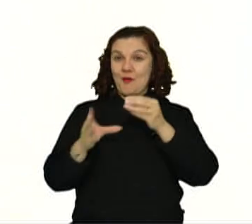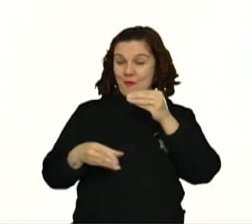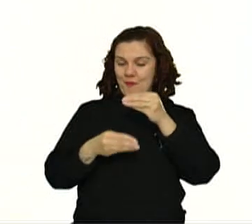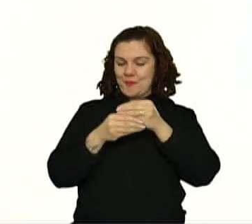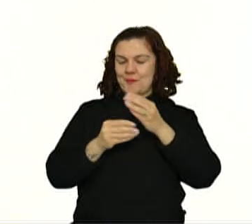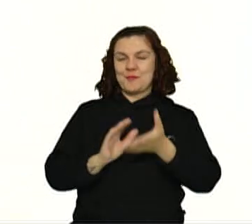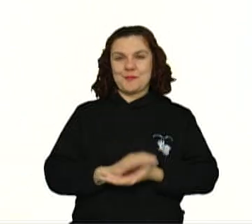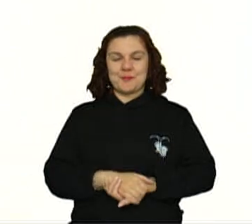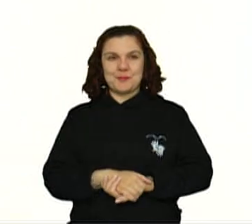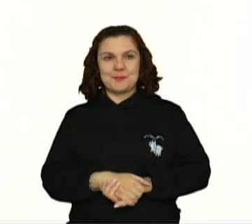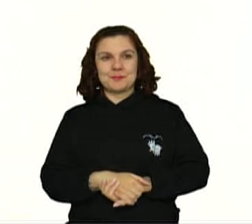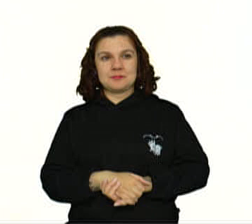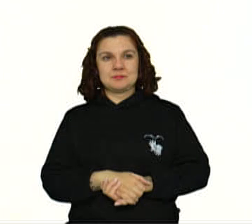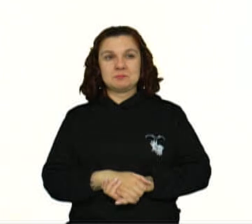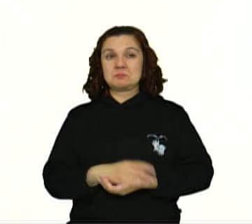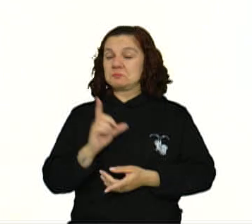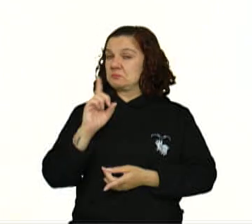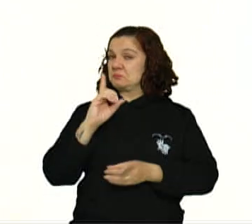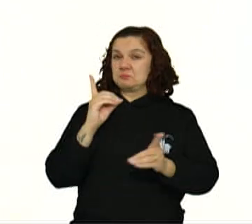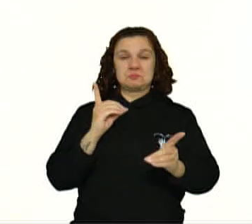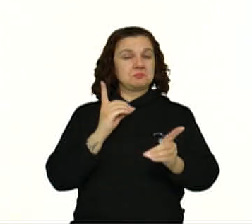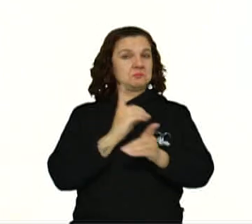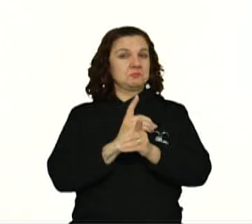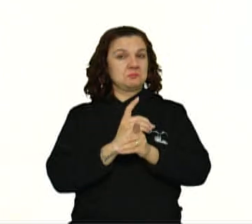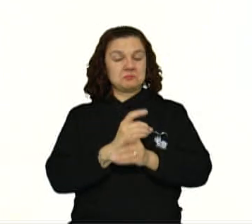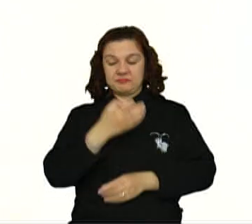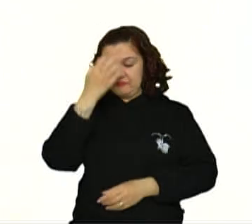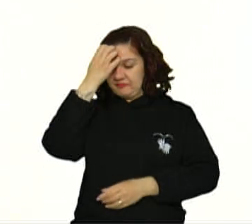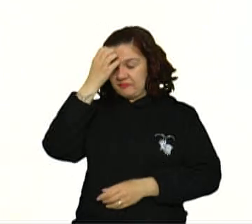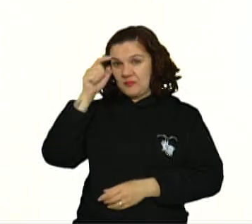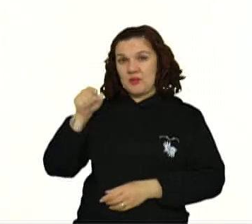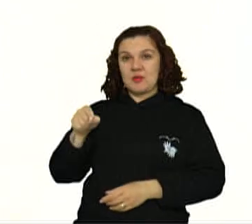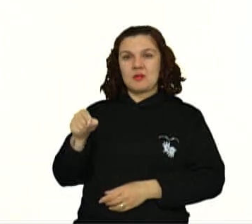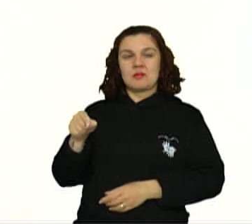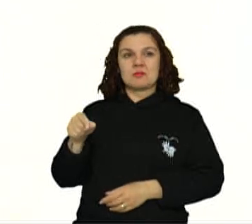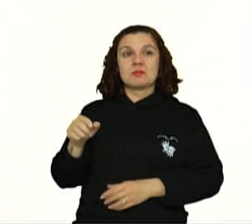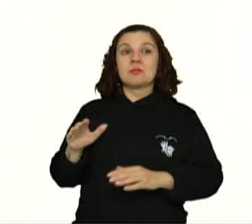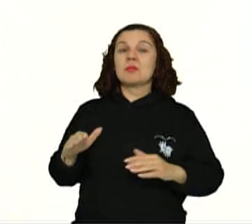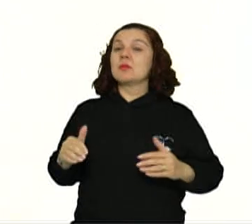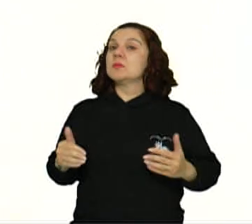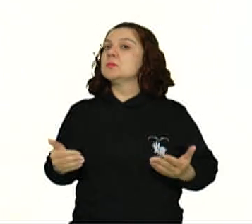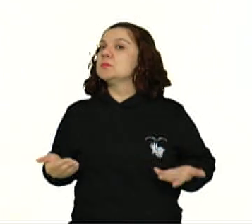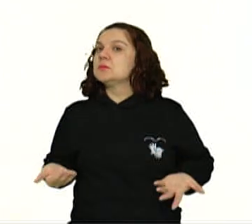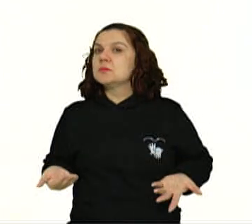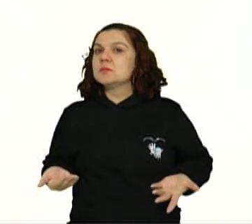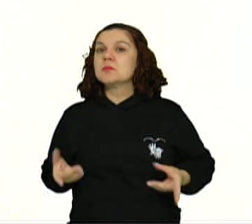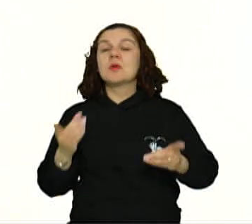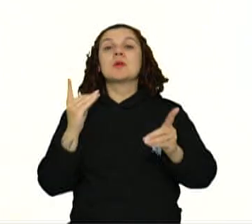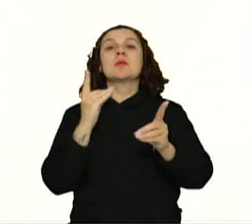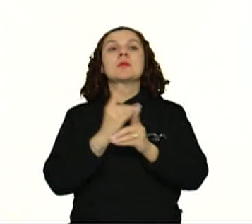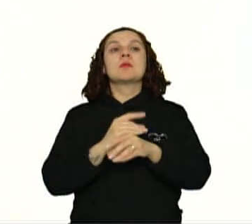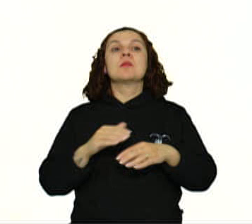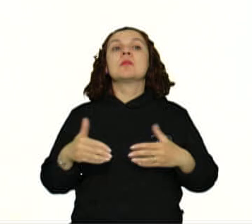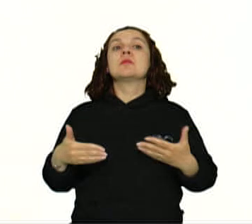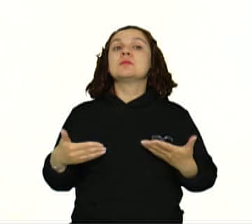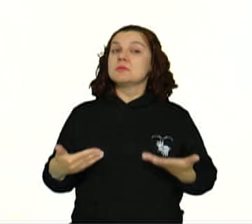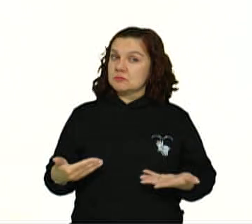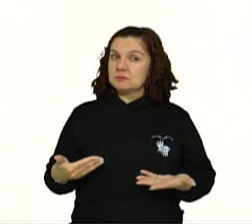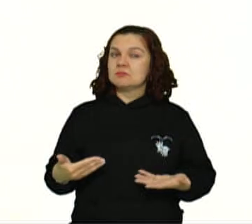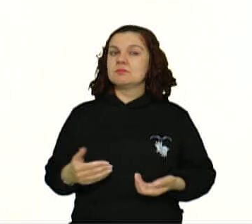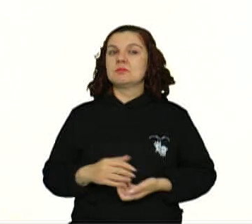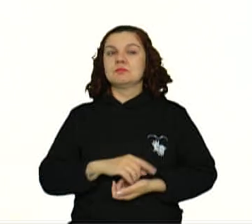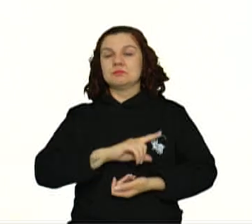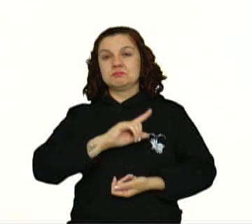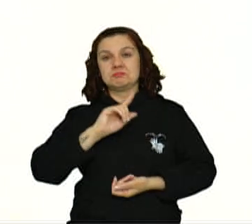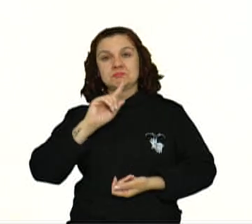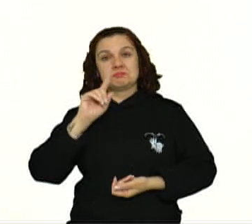ali, não encontraram o culpado. Ó, não sei, né? Encontraram. Então,